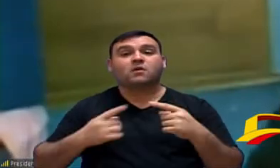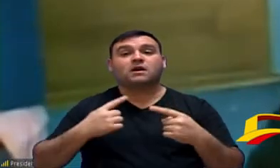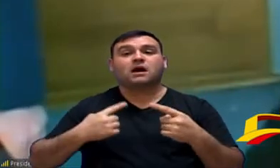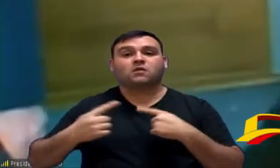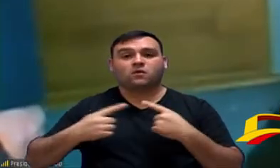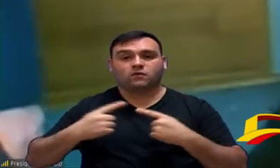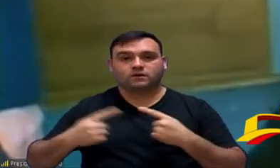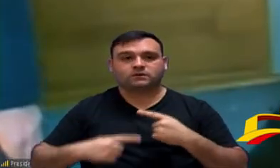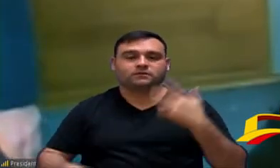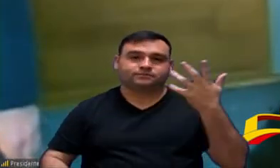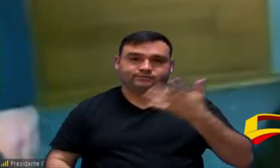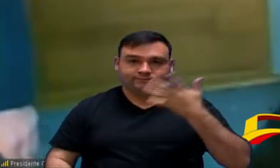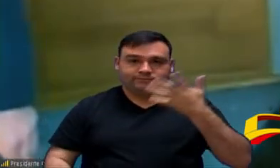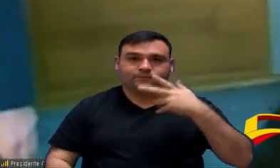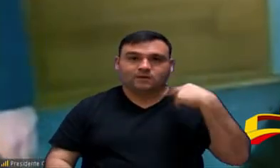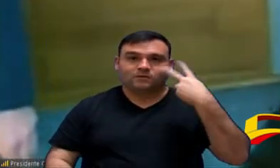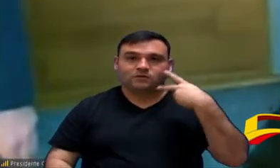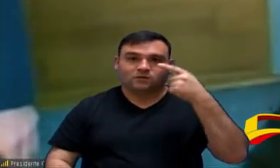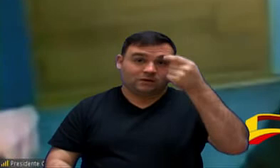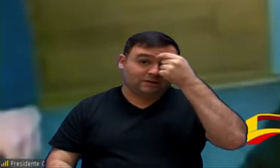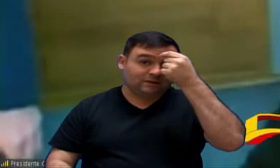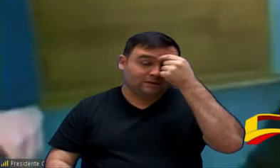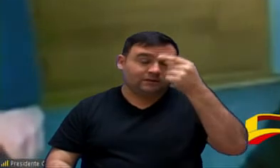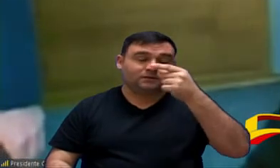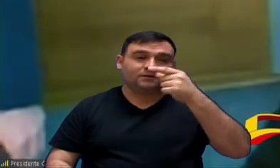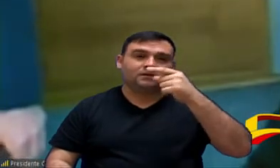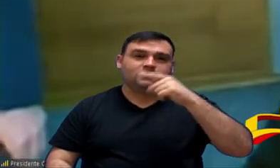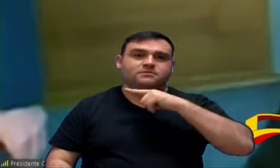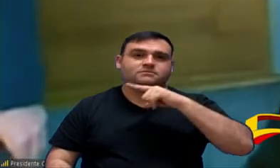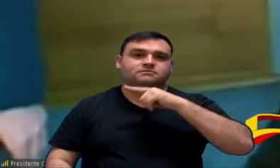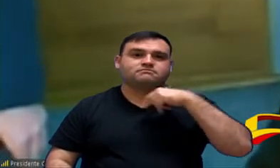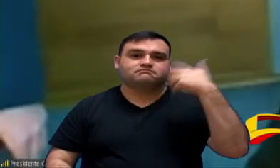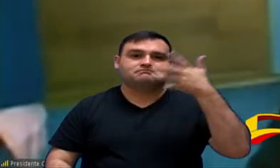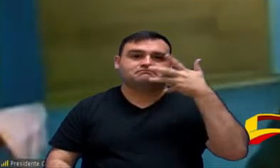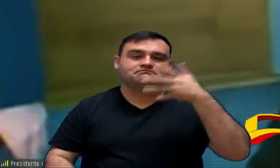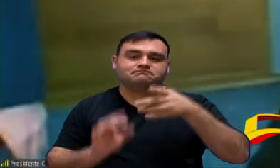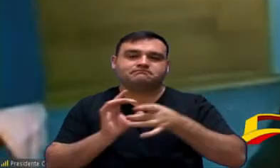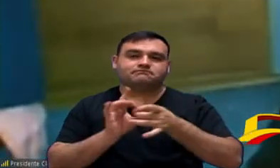discussão com a palavra o autor, vereador Ítalo.